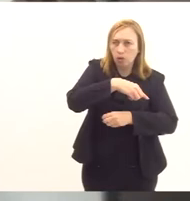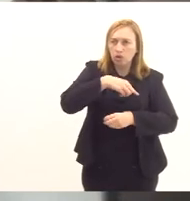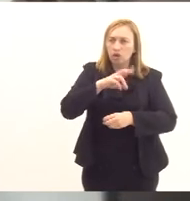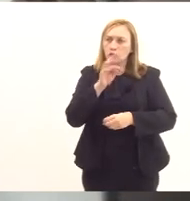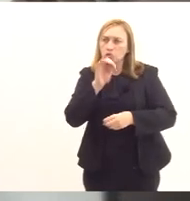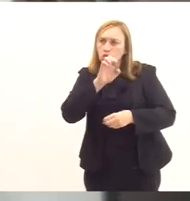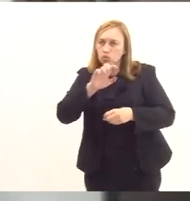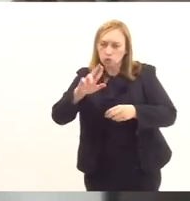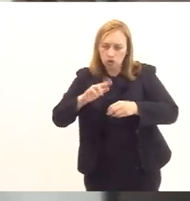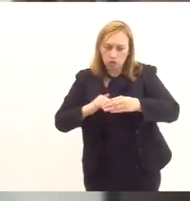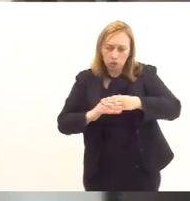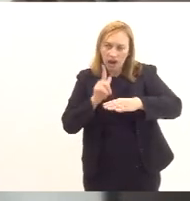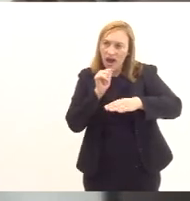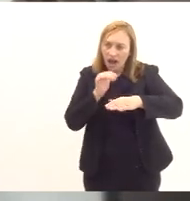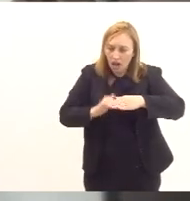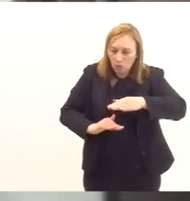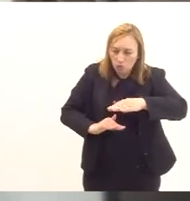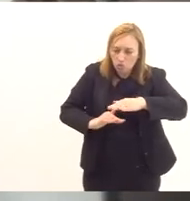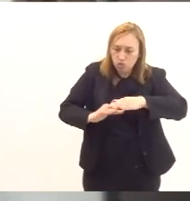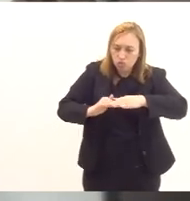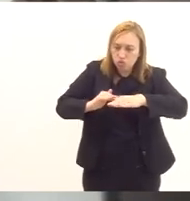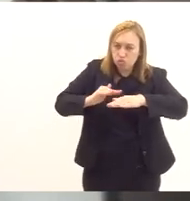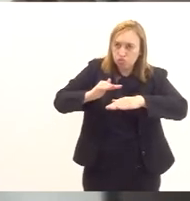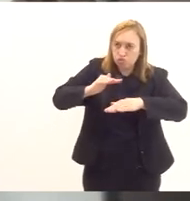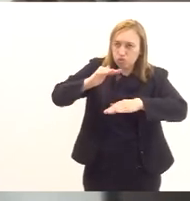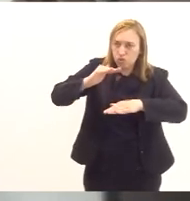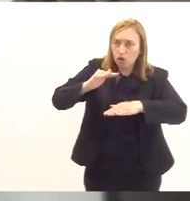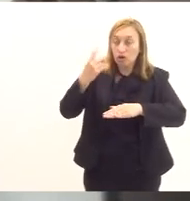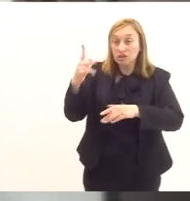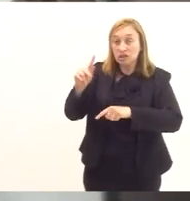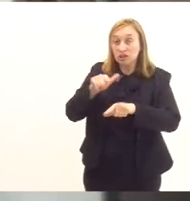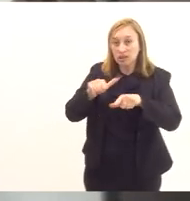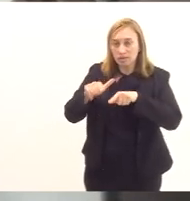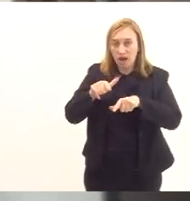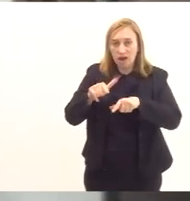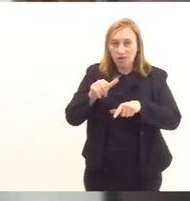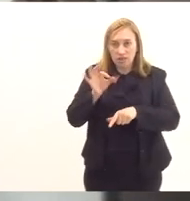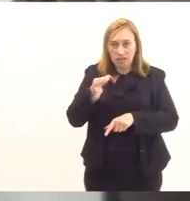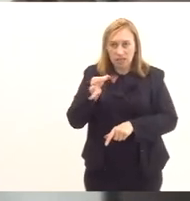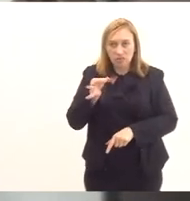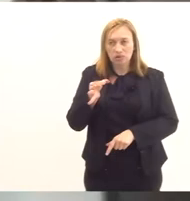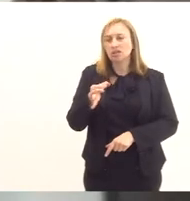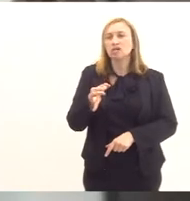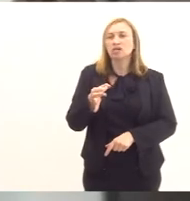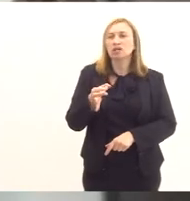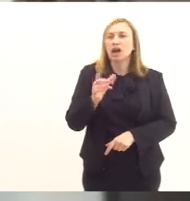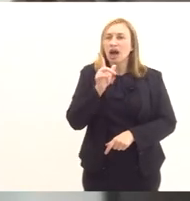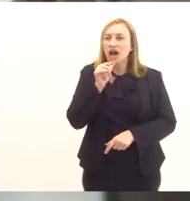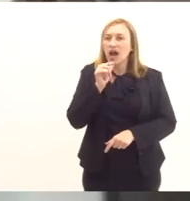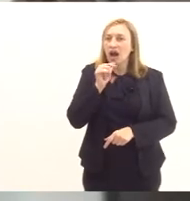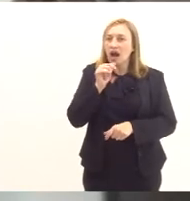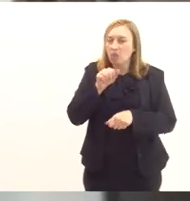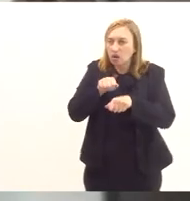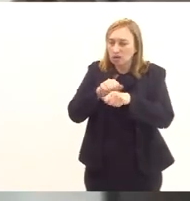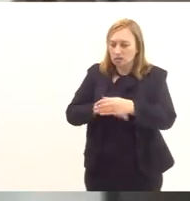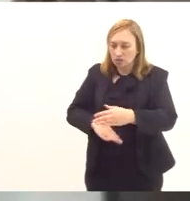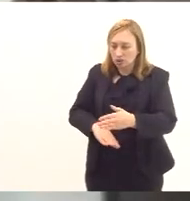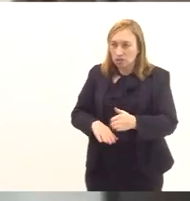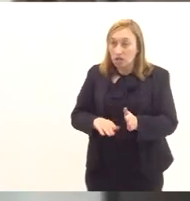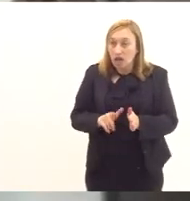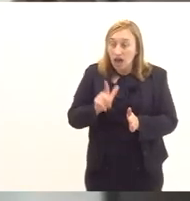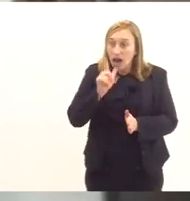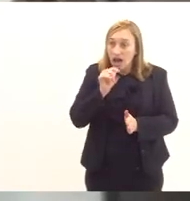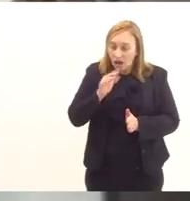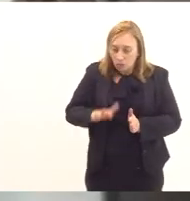encheu de água e ali cumprindo bem a sua função originária na a água foi extravasa pelas